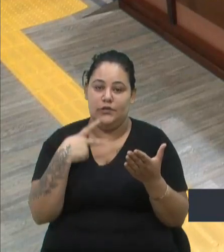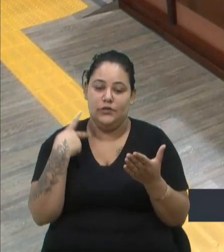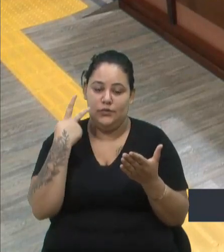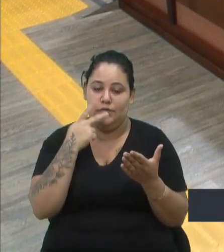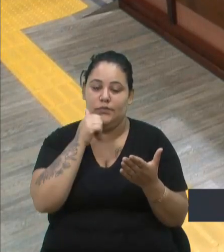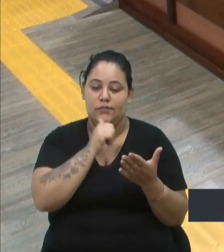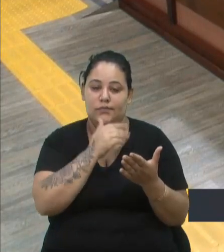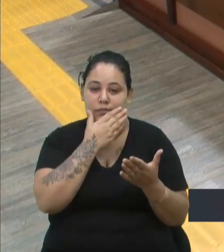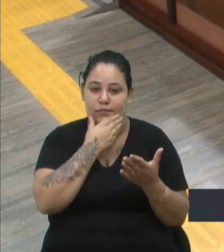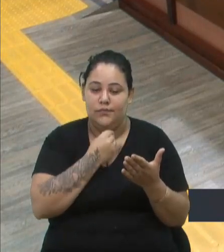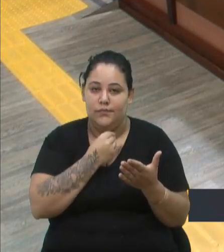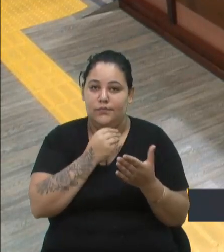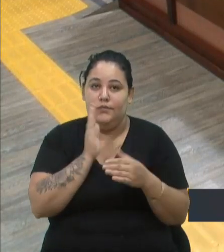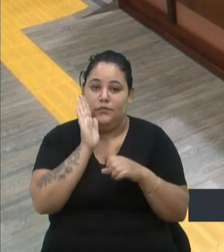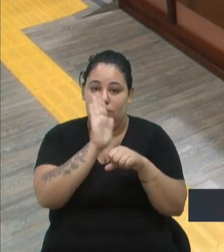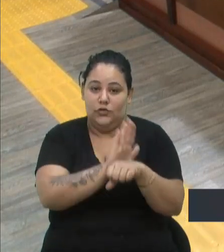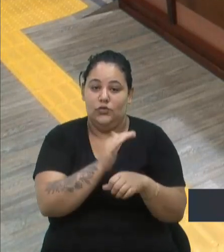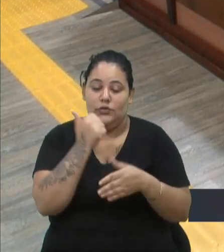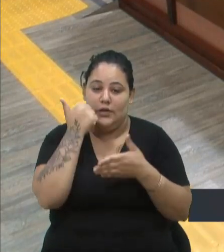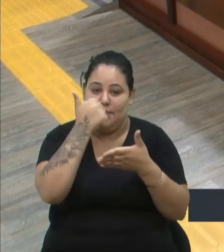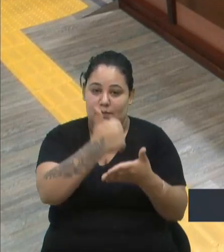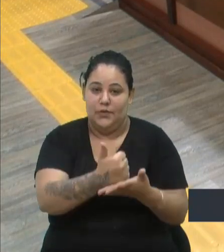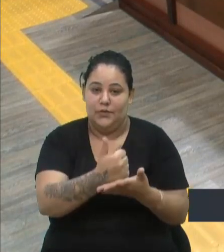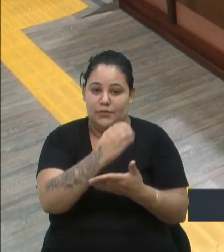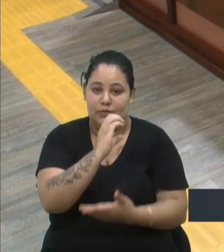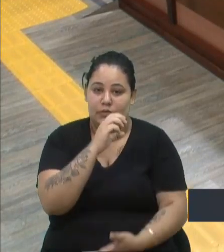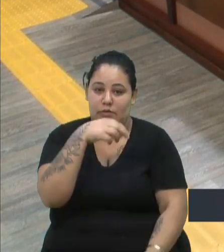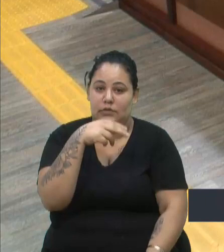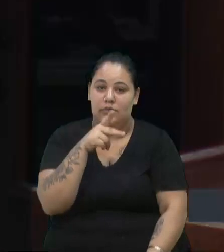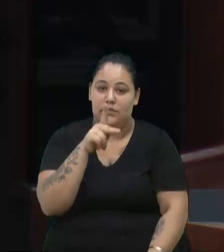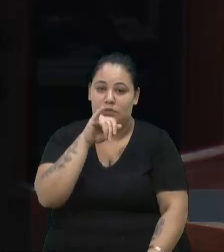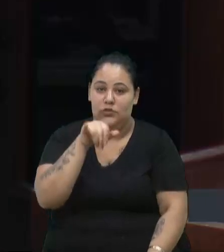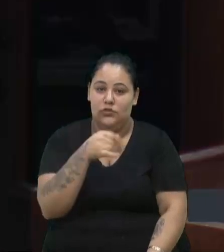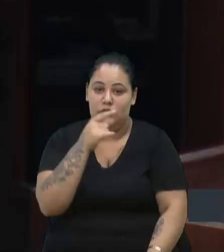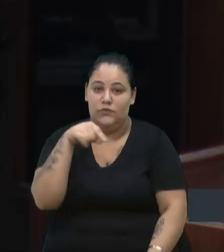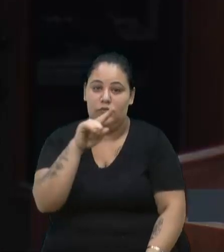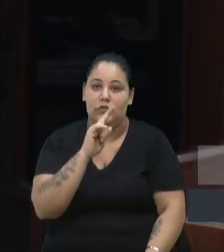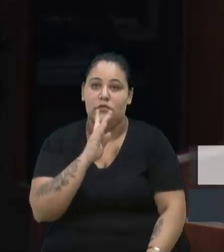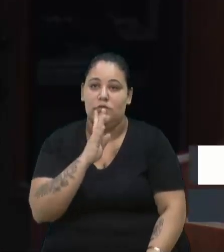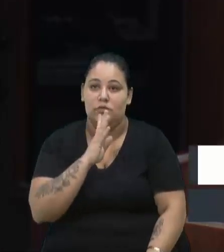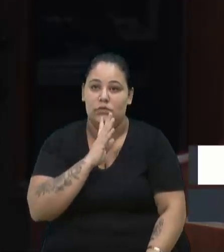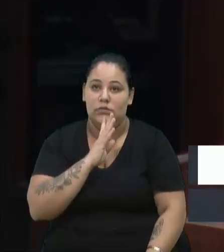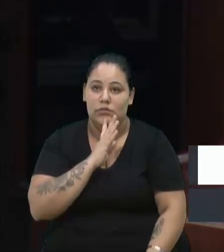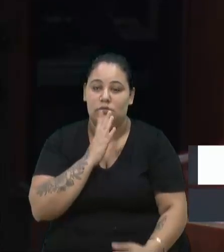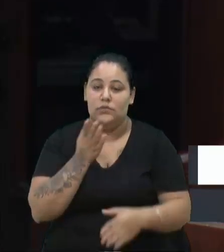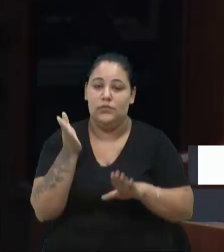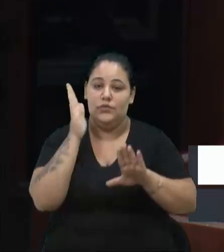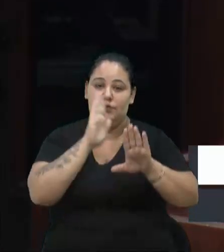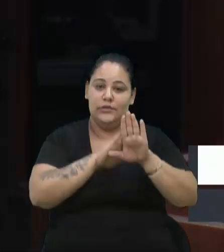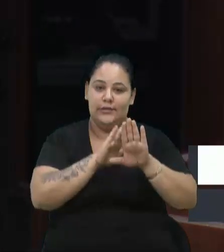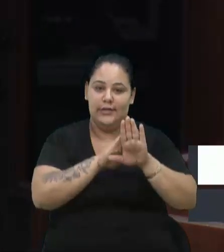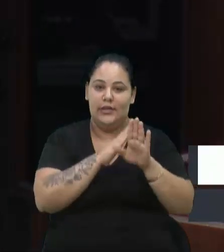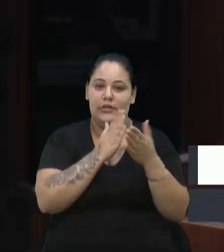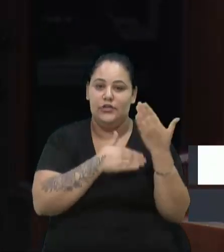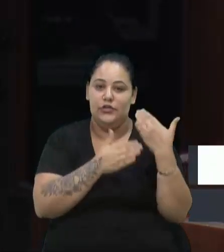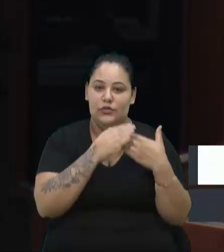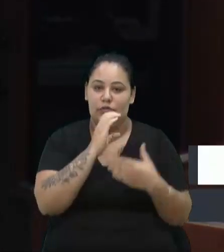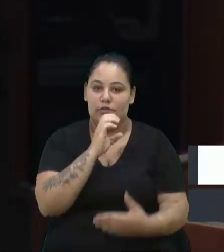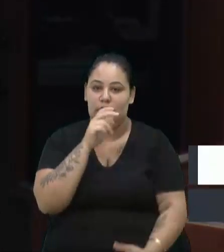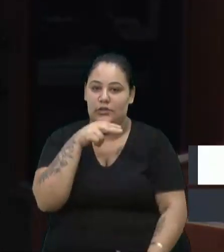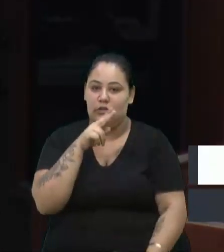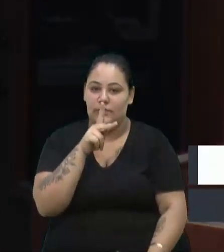parlamentares, ajudem, apoiem os CNPJs que vocês conhecem. Tá? Por trás de todo